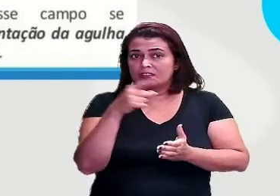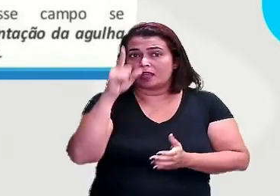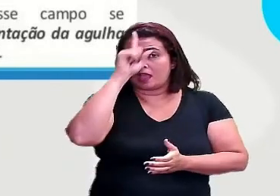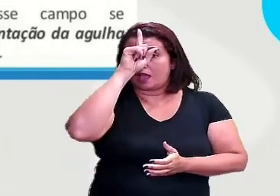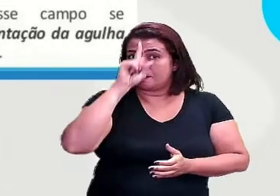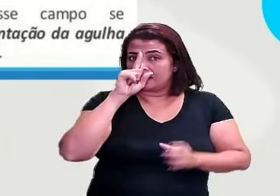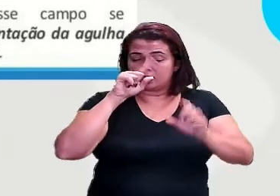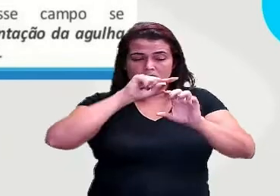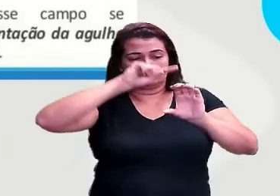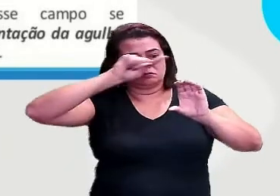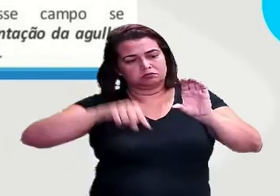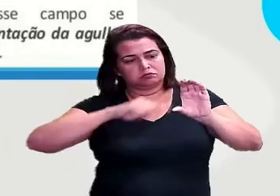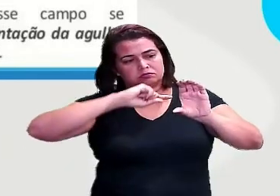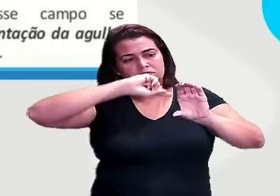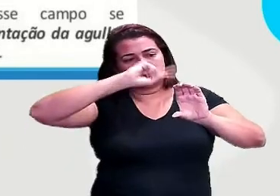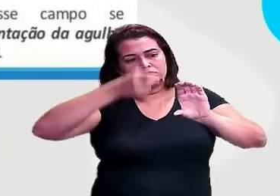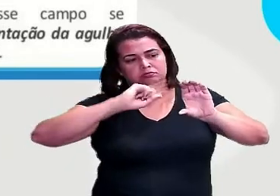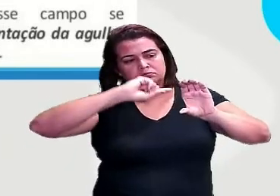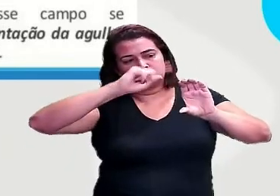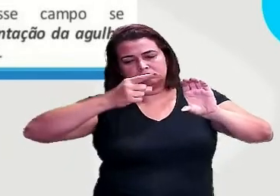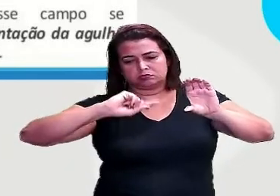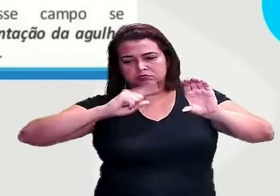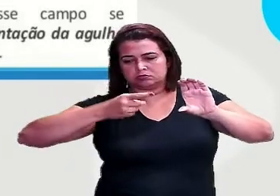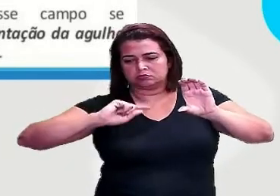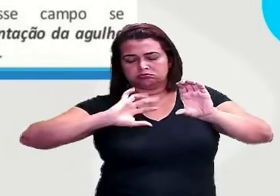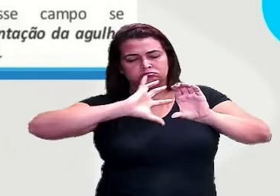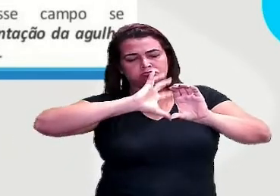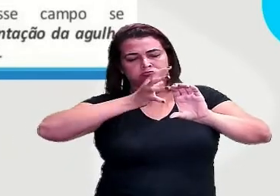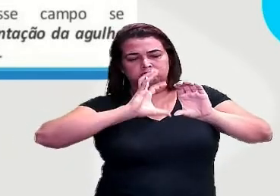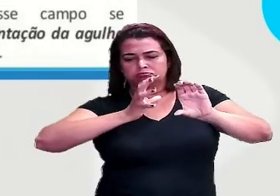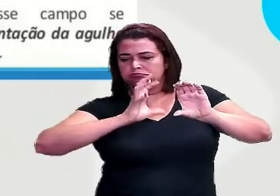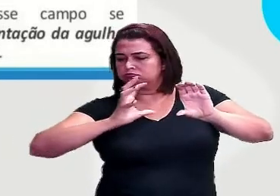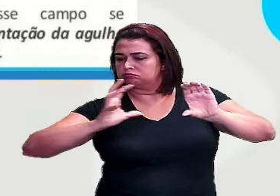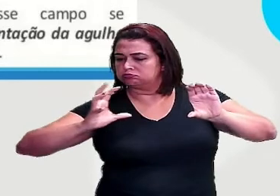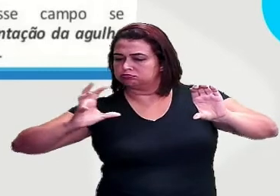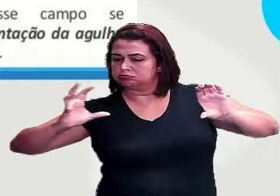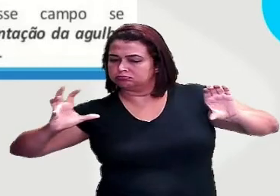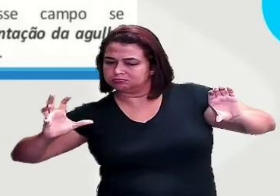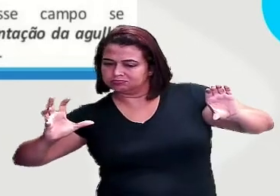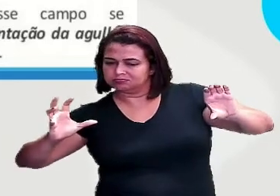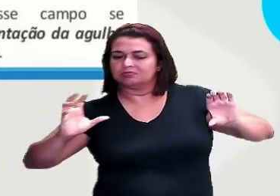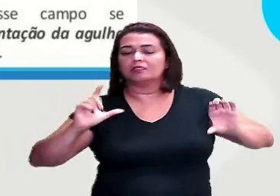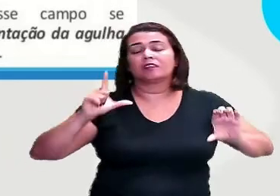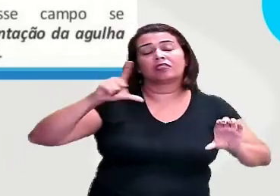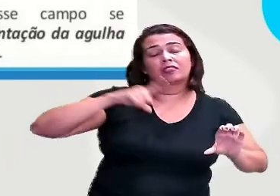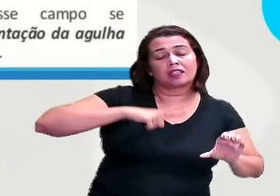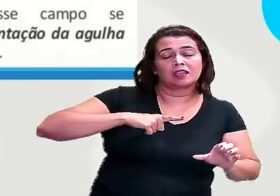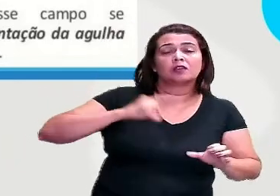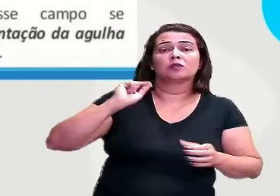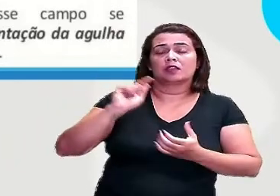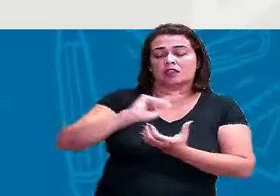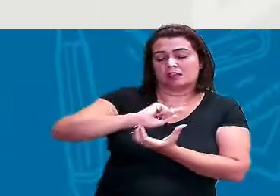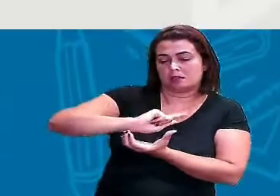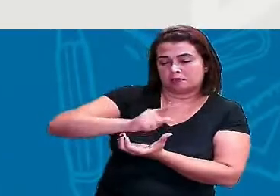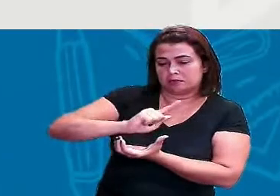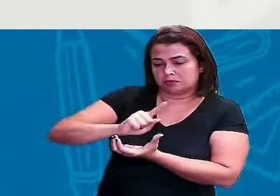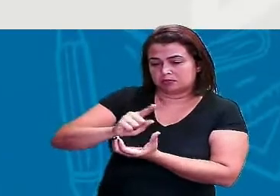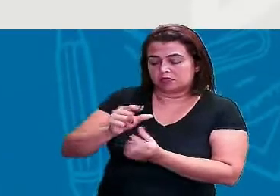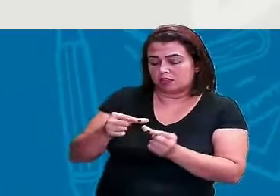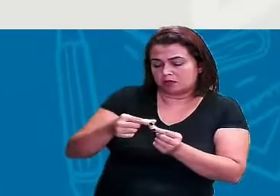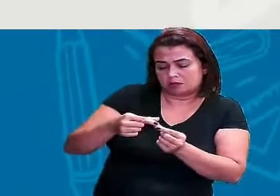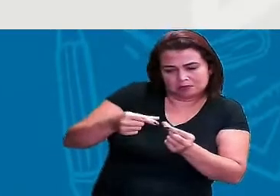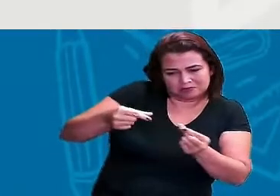desse campo se manifesta pela orientação da agulha magnética, a bússola. Então, a bússola ela vai apontar para o norte,